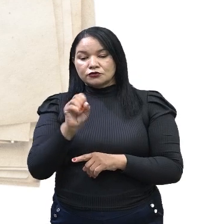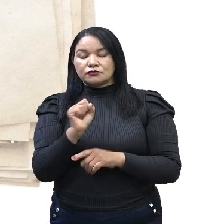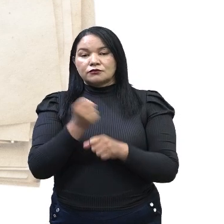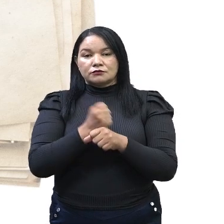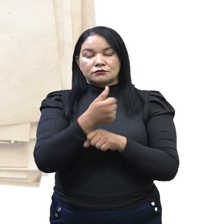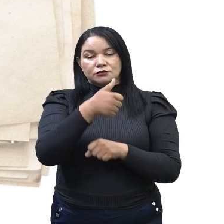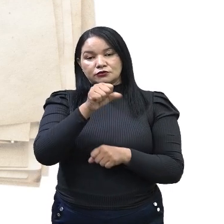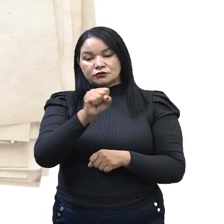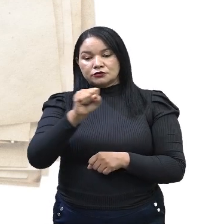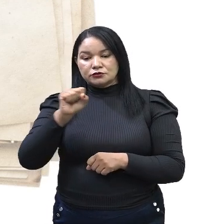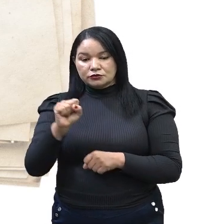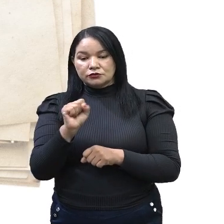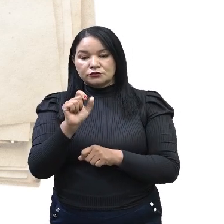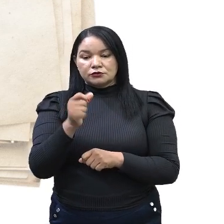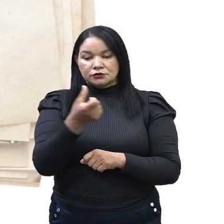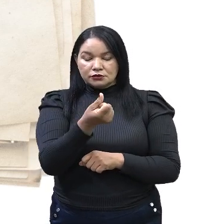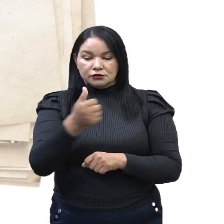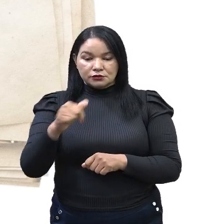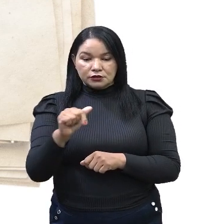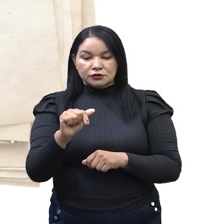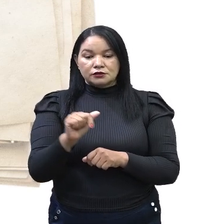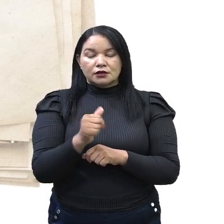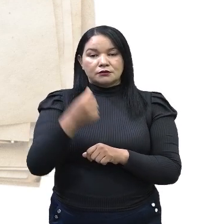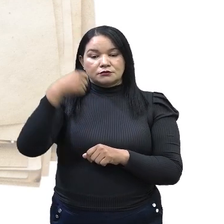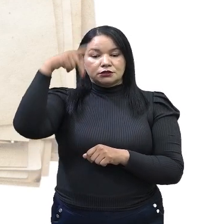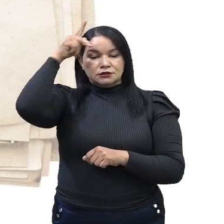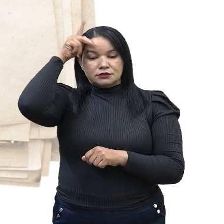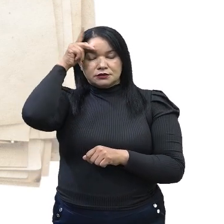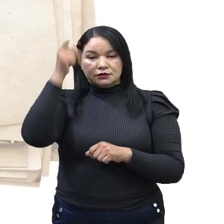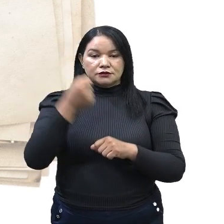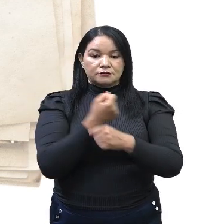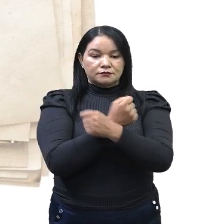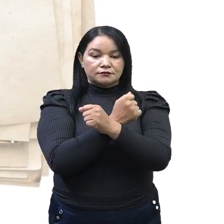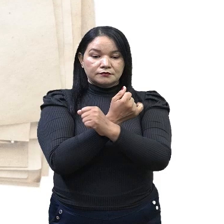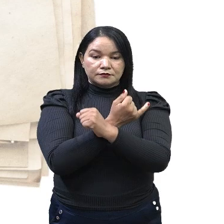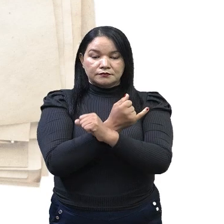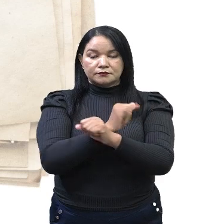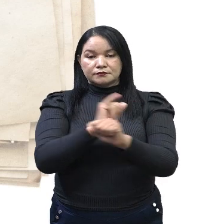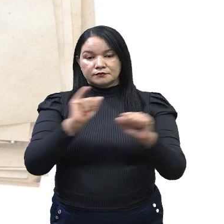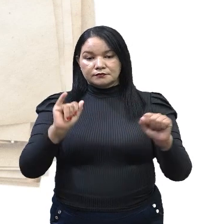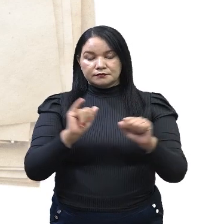e do Império, Princesa Imperial Regente.